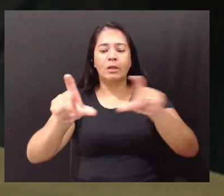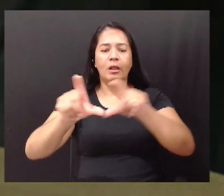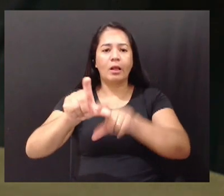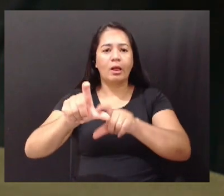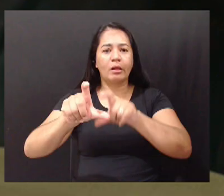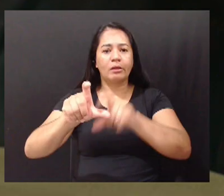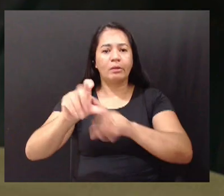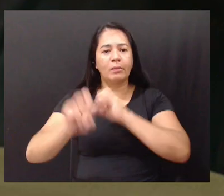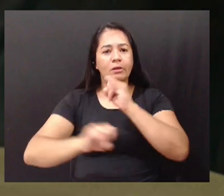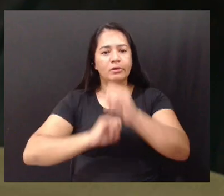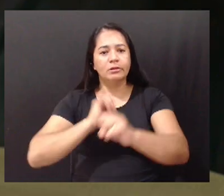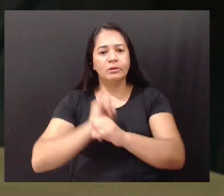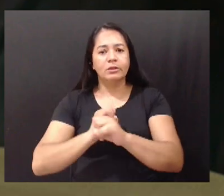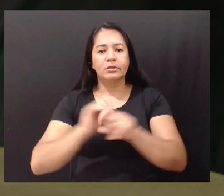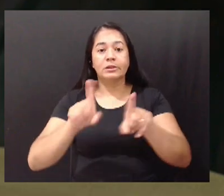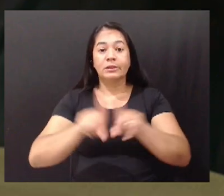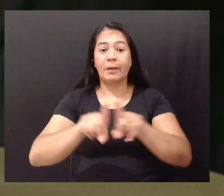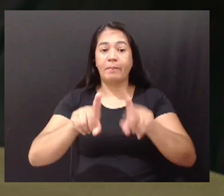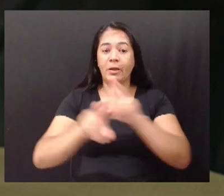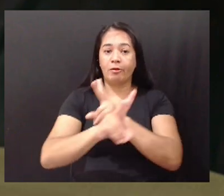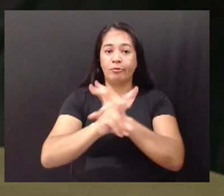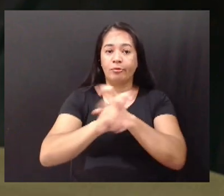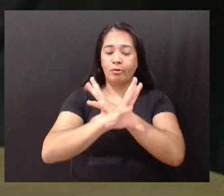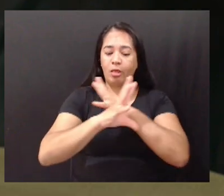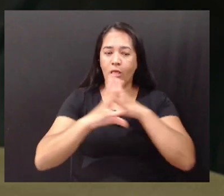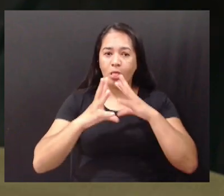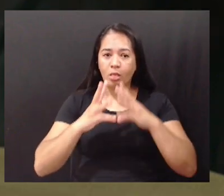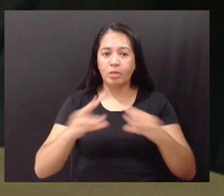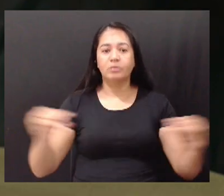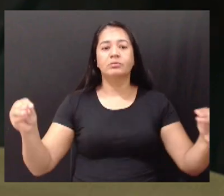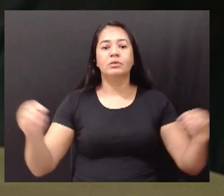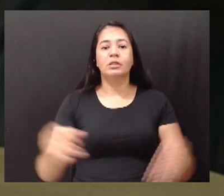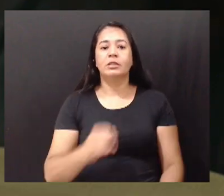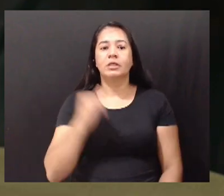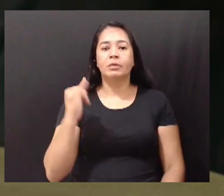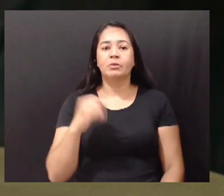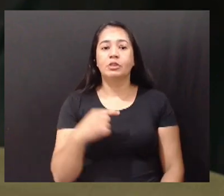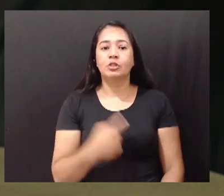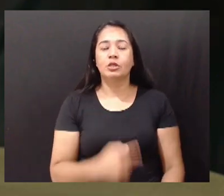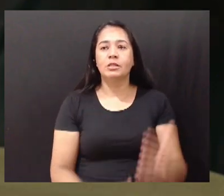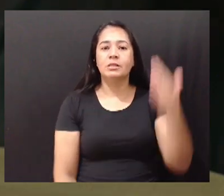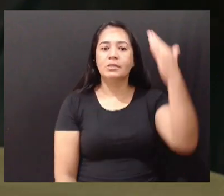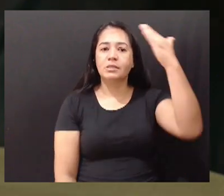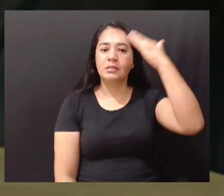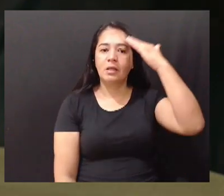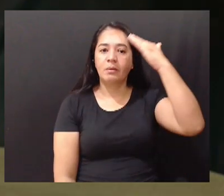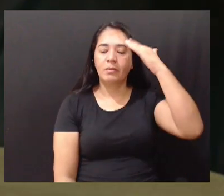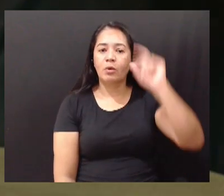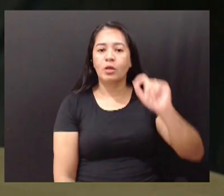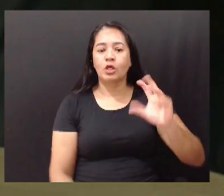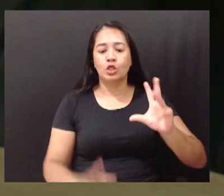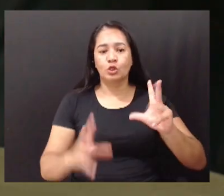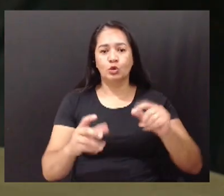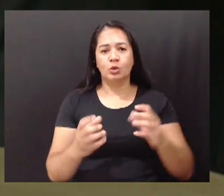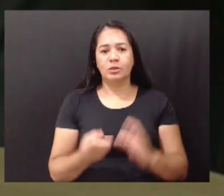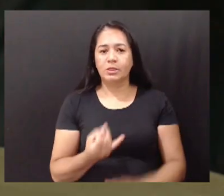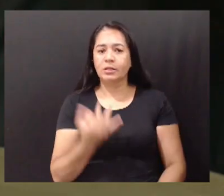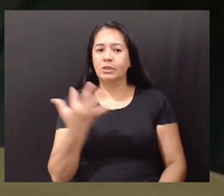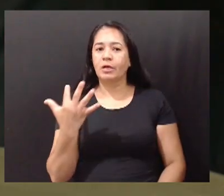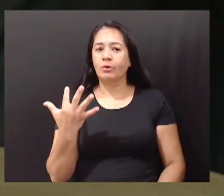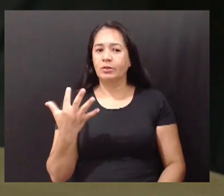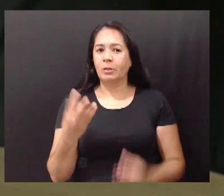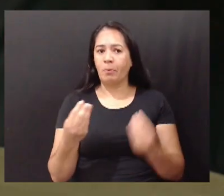do detox digital e da importância de a gente saber, né? Que todo o excesso esconde uma falta e que a gente precisa ter